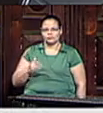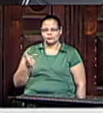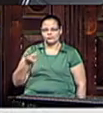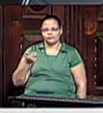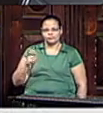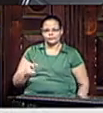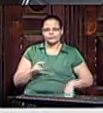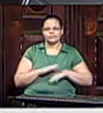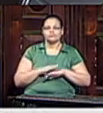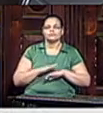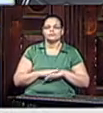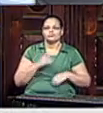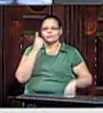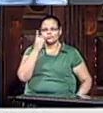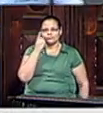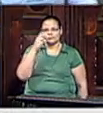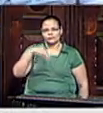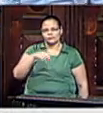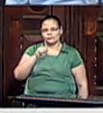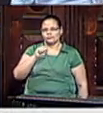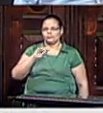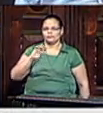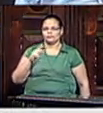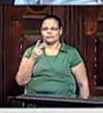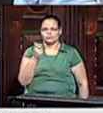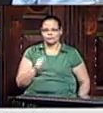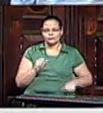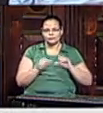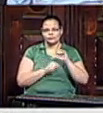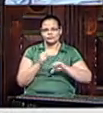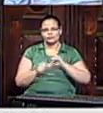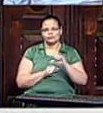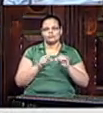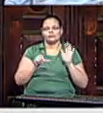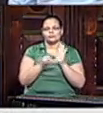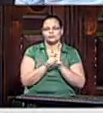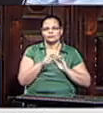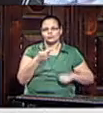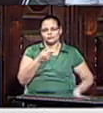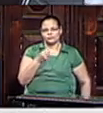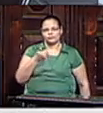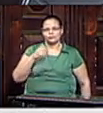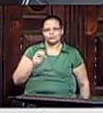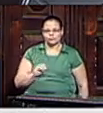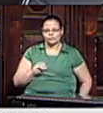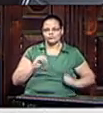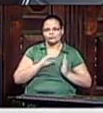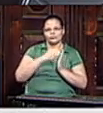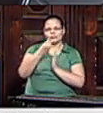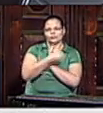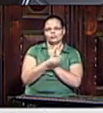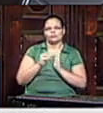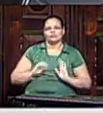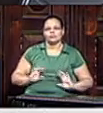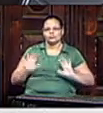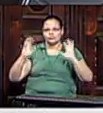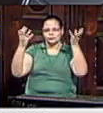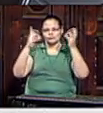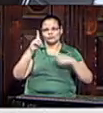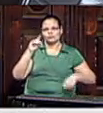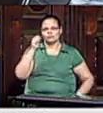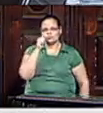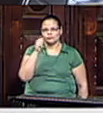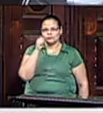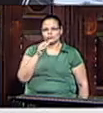Rocha, que altera a lei 5.645 de 6 de janeiro de 2010, para incluir no calendário oficial do Estado do Rio de Janeiro o Dia da Mulher